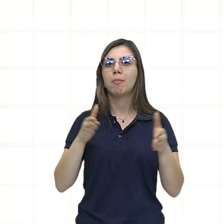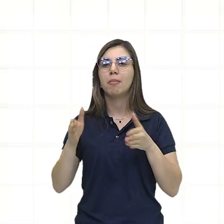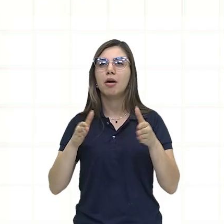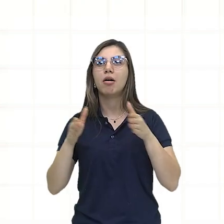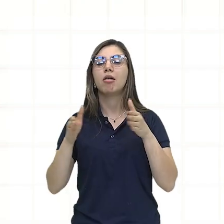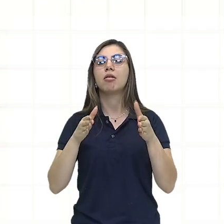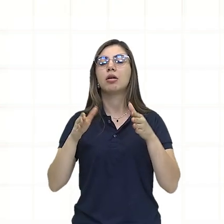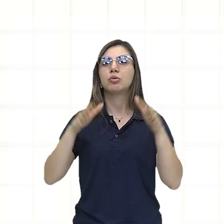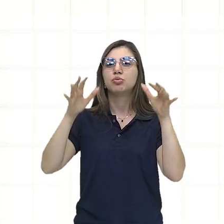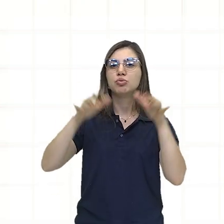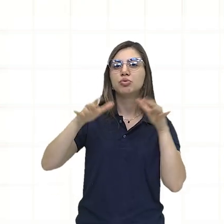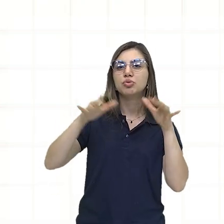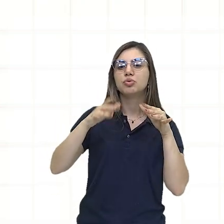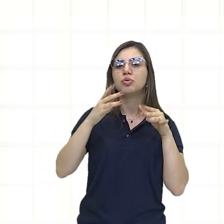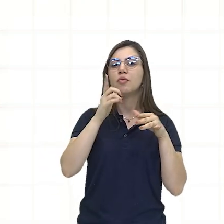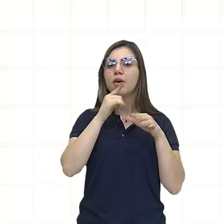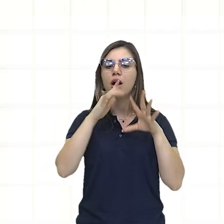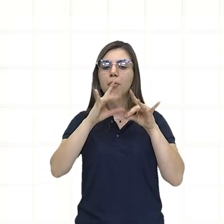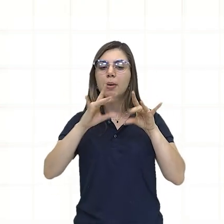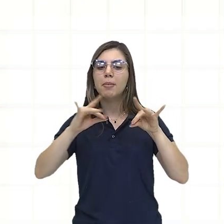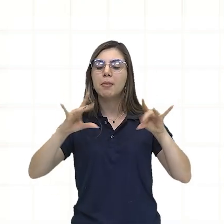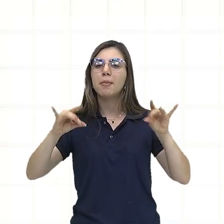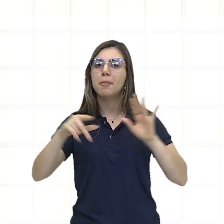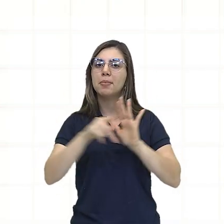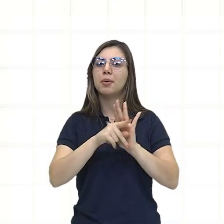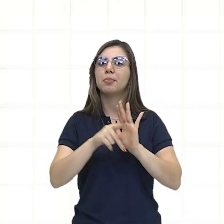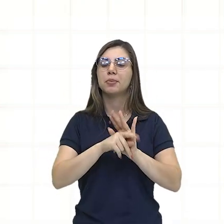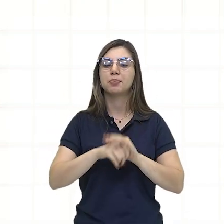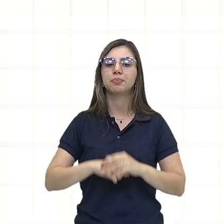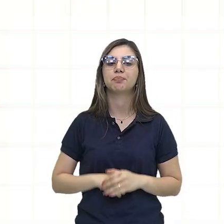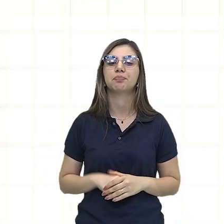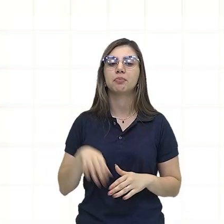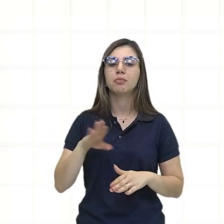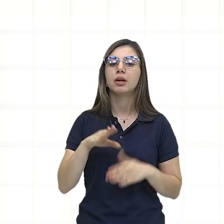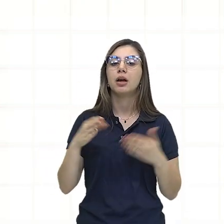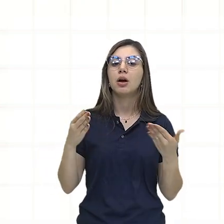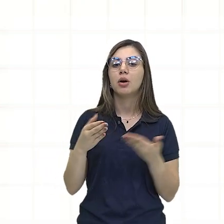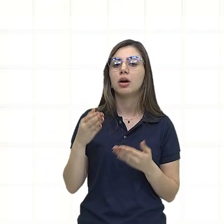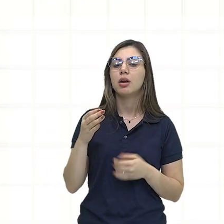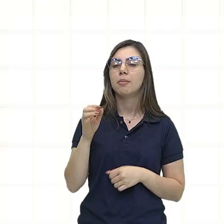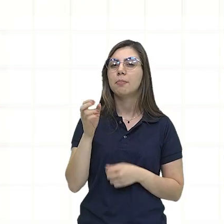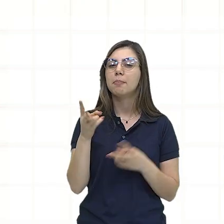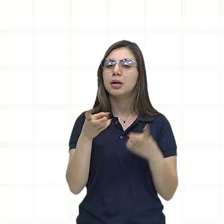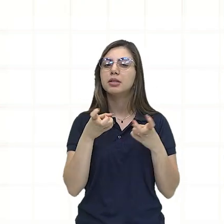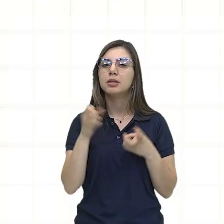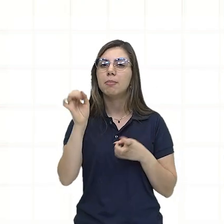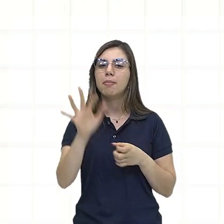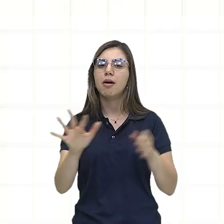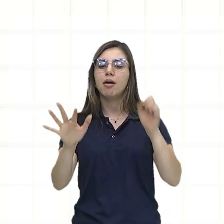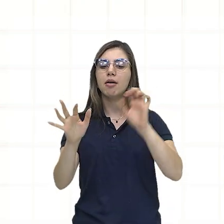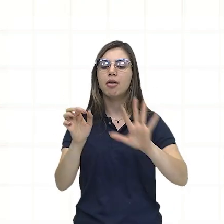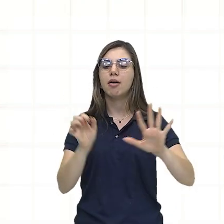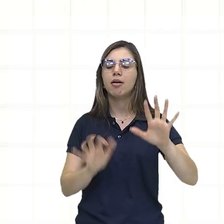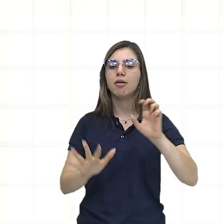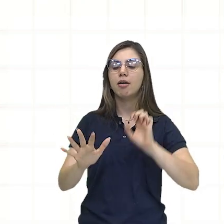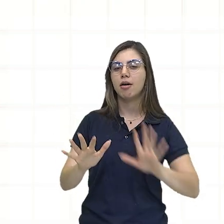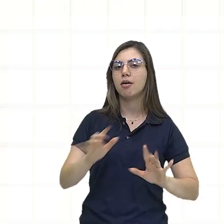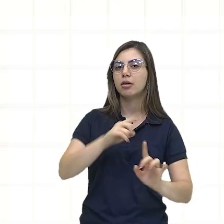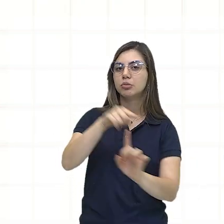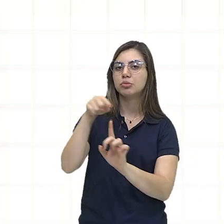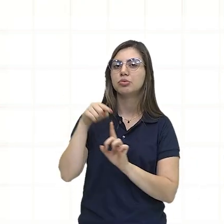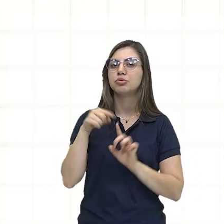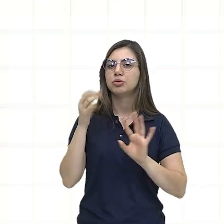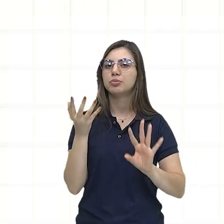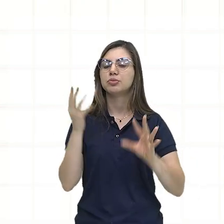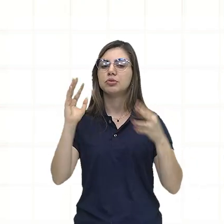precipitação, de umidade diferentes. Observem a área de abrangência de cada um desses tipos